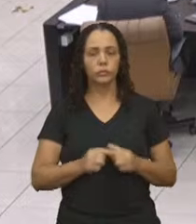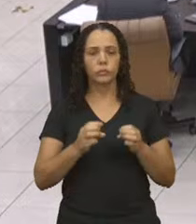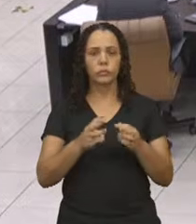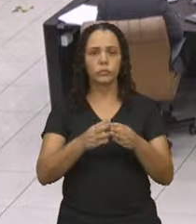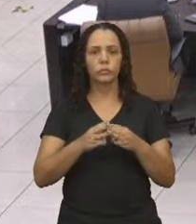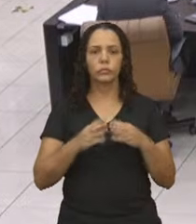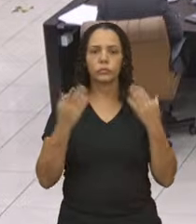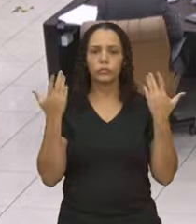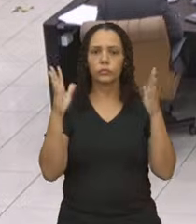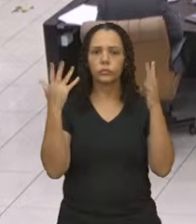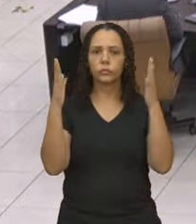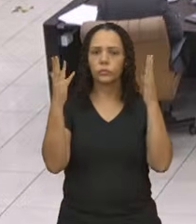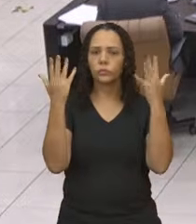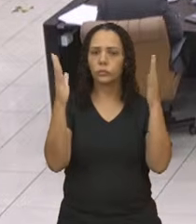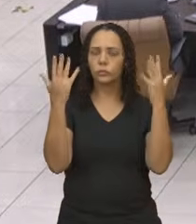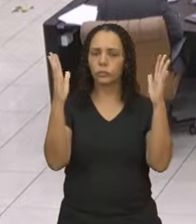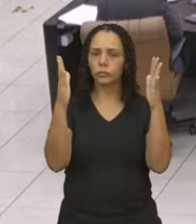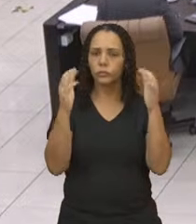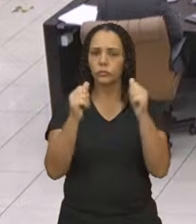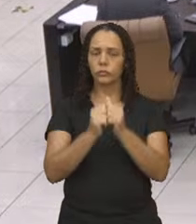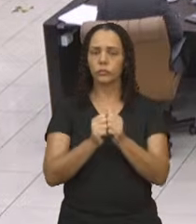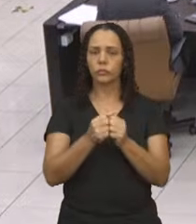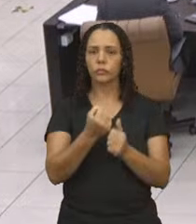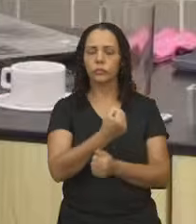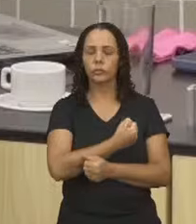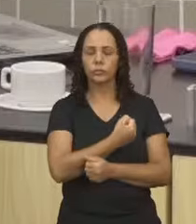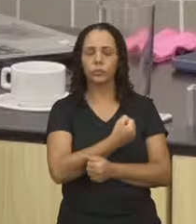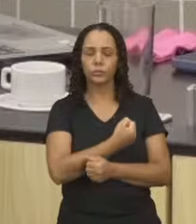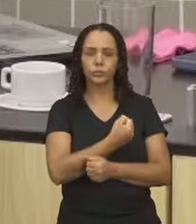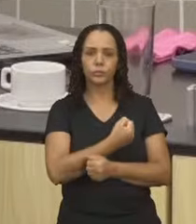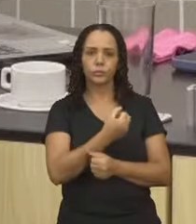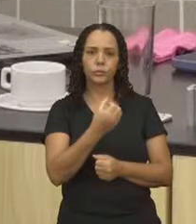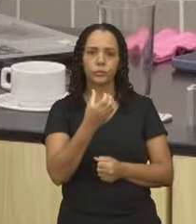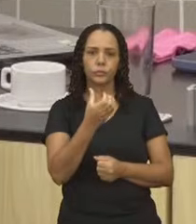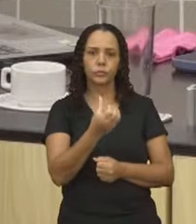Moção de aplausos, moção número